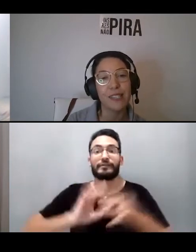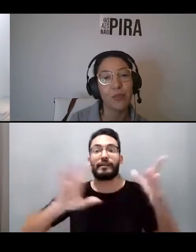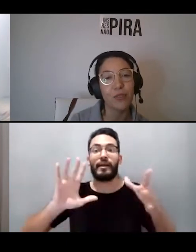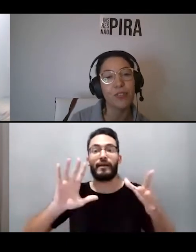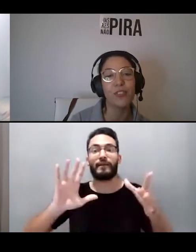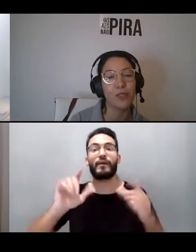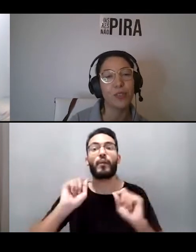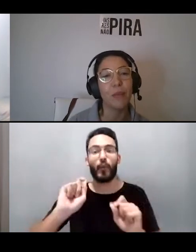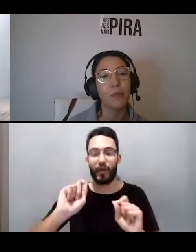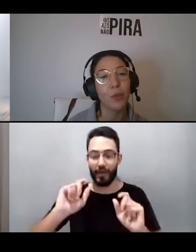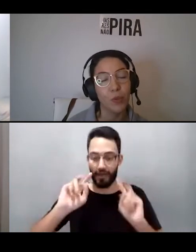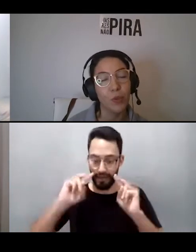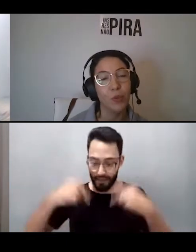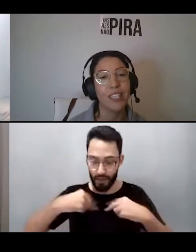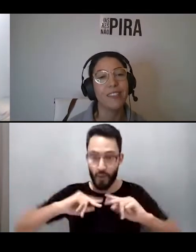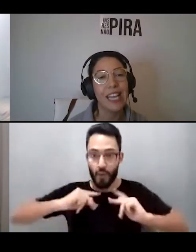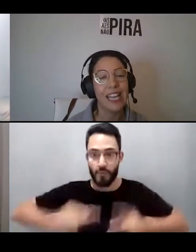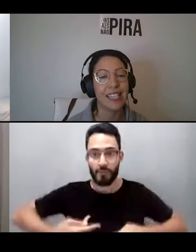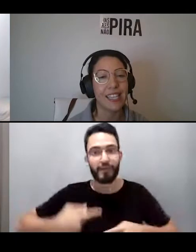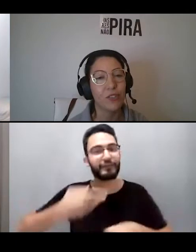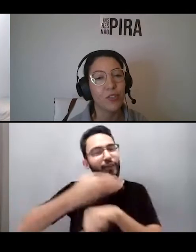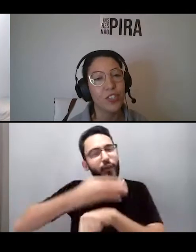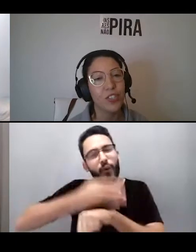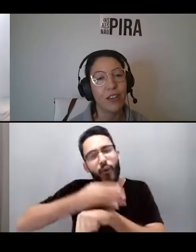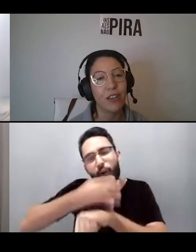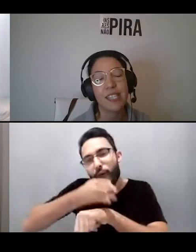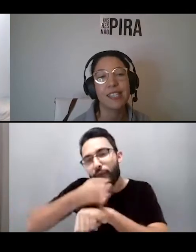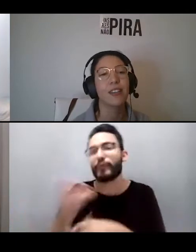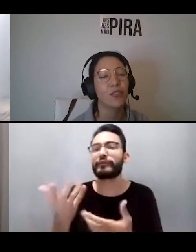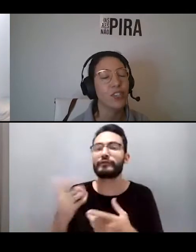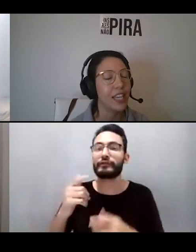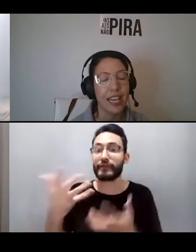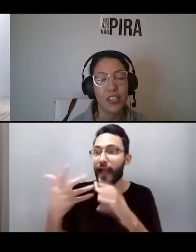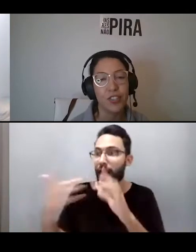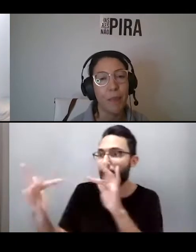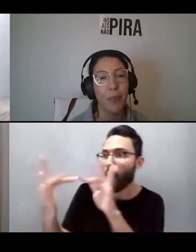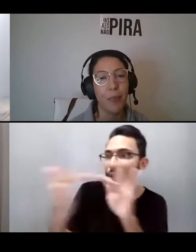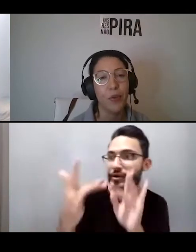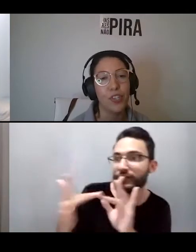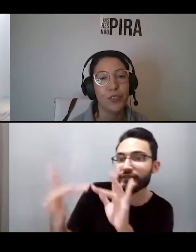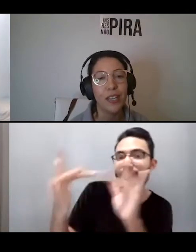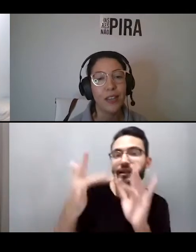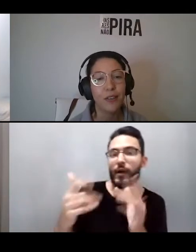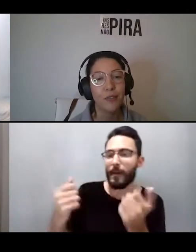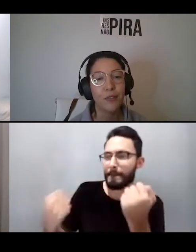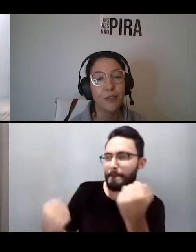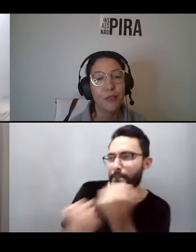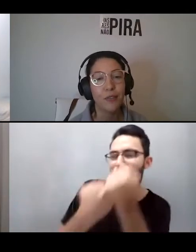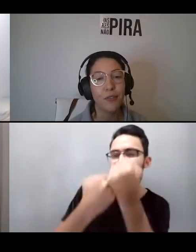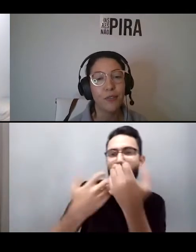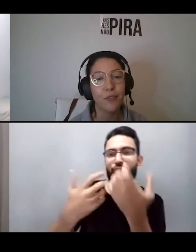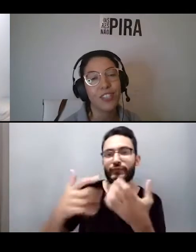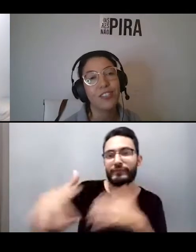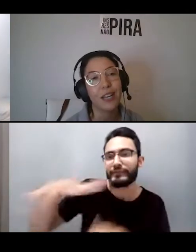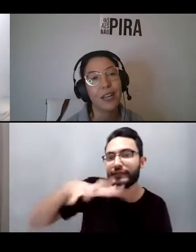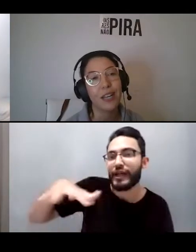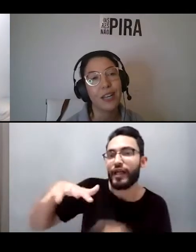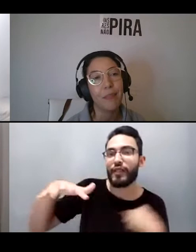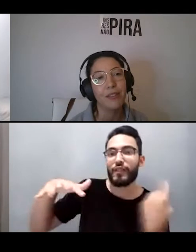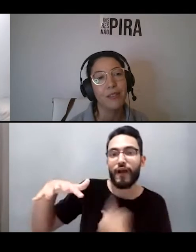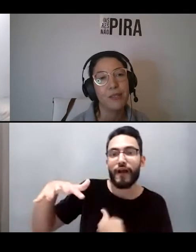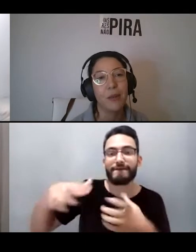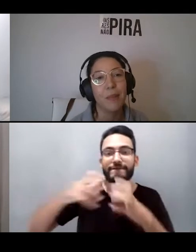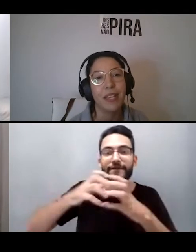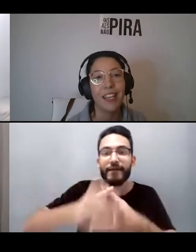gente faz muito disso o tempo todo. Então, essa questão de gerar conexão, de criar rede de apoio, a gente vivencia isso no dia a dia